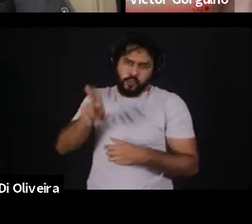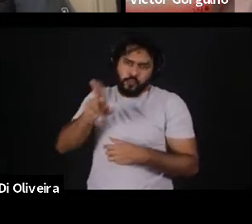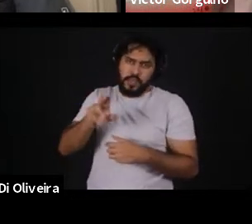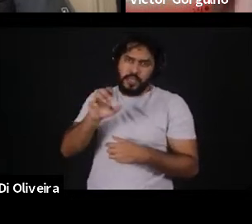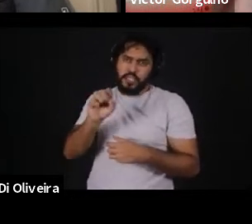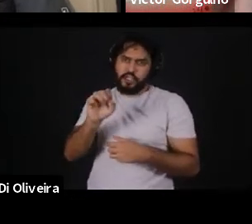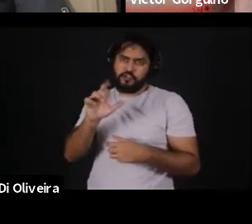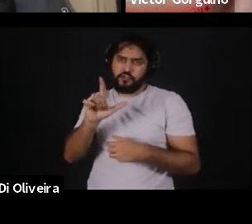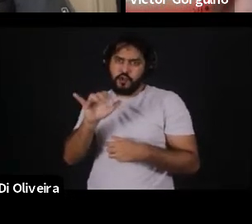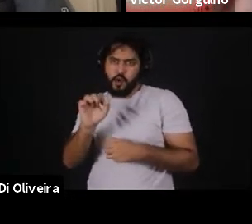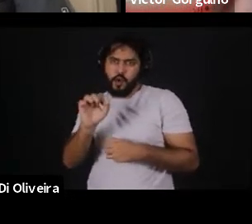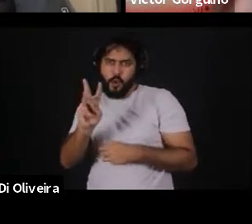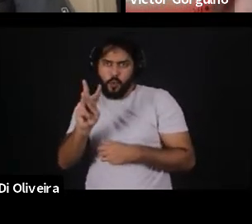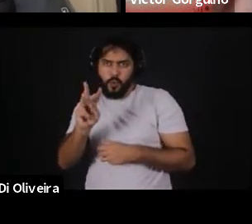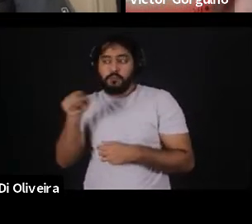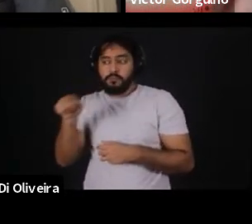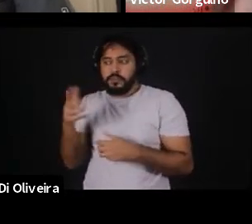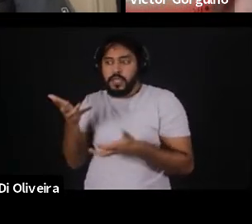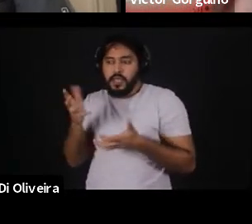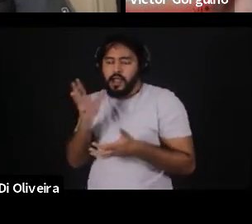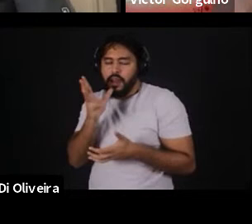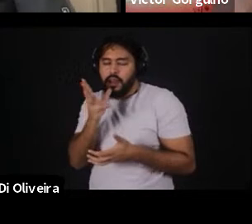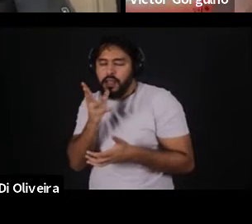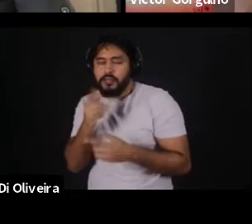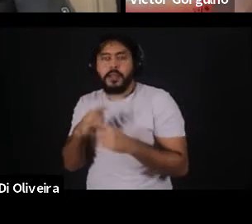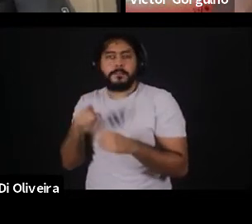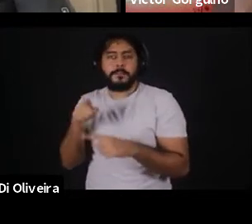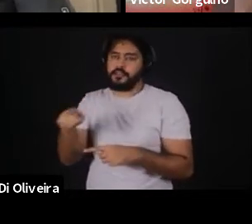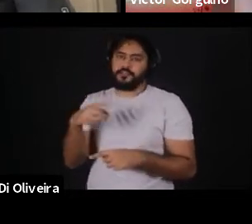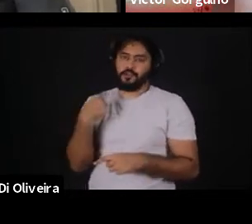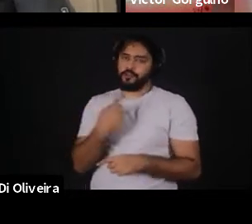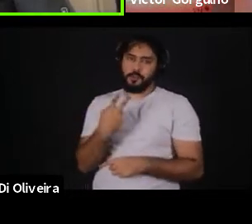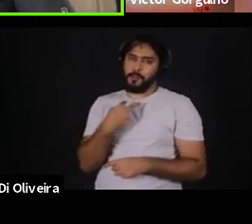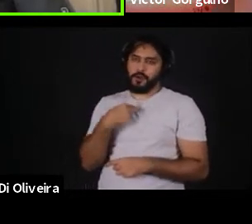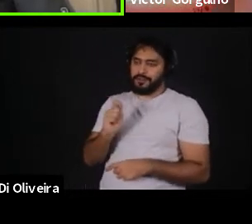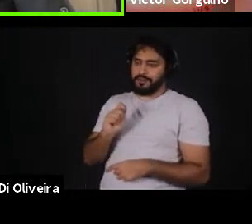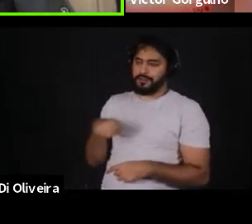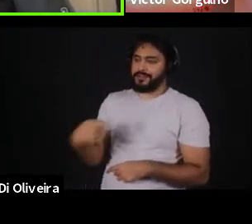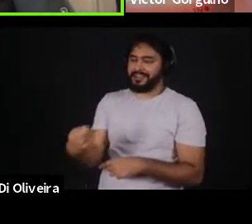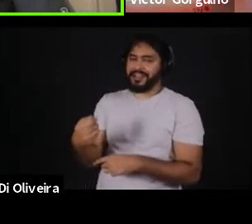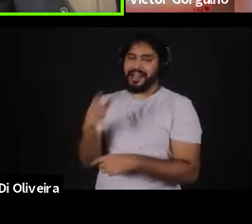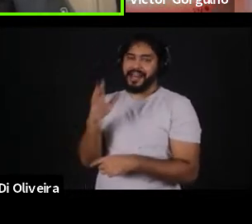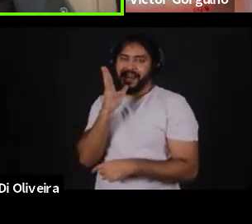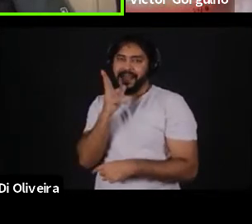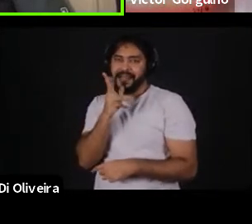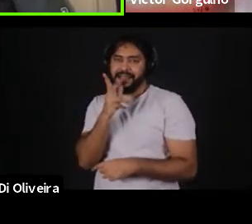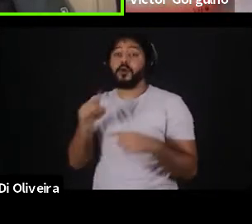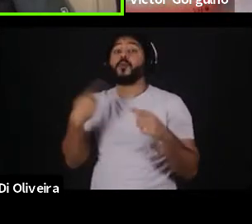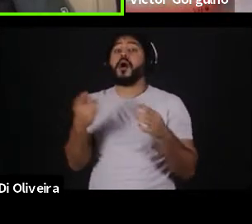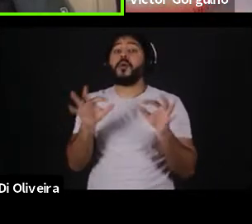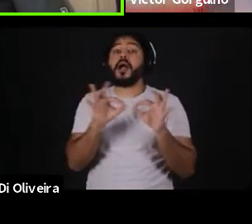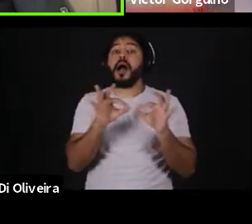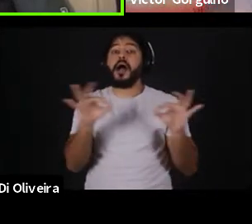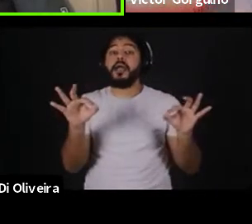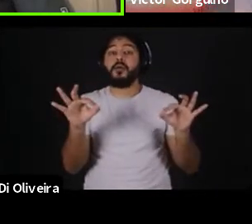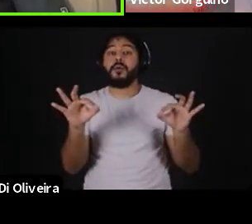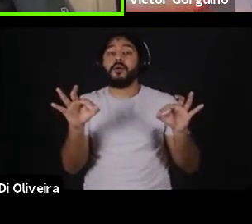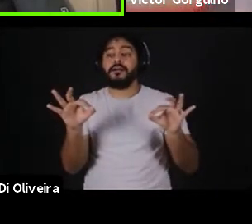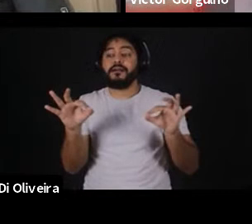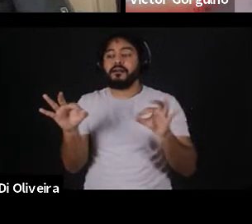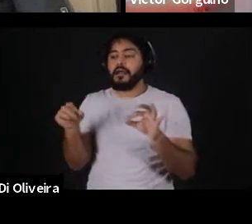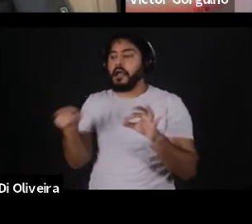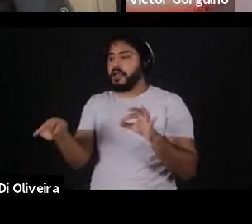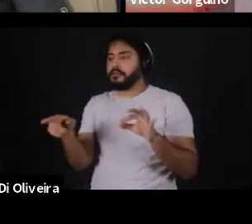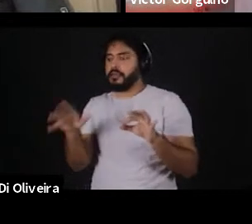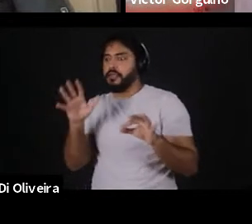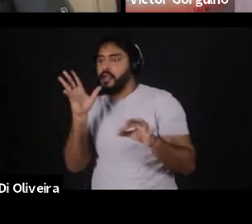quando a gente tá falando da temporada de um filme, a gente não pode dizer que uma coisa é lenta, né? Não Com pode. qual régua a gente mede que alguma coisa é lenta Exatamente. e que